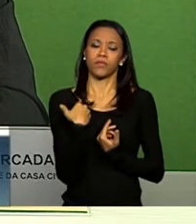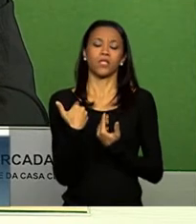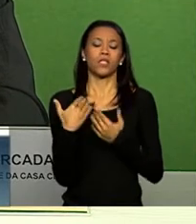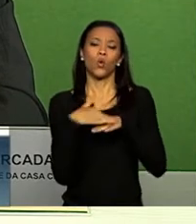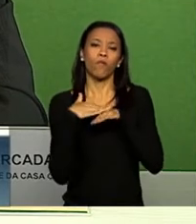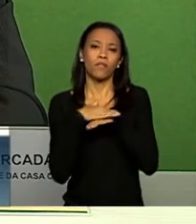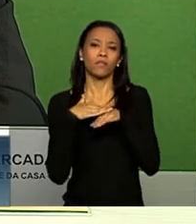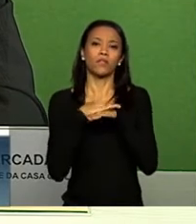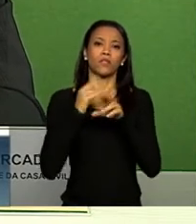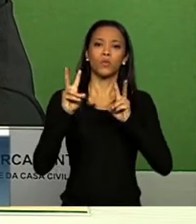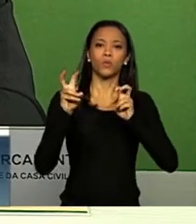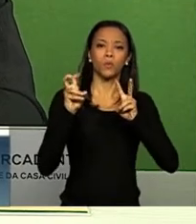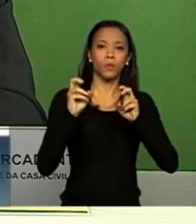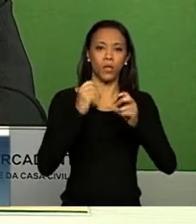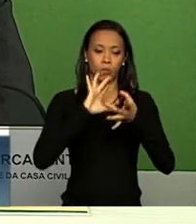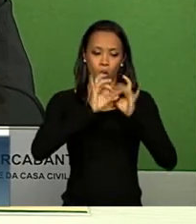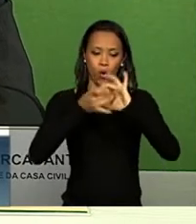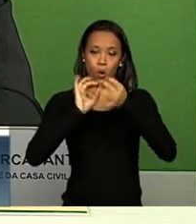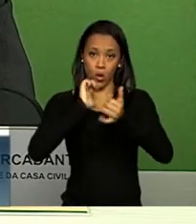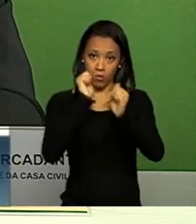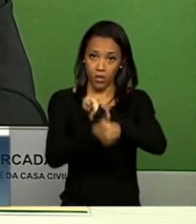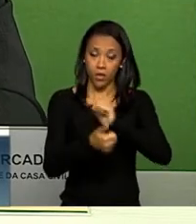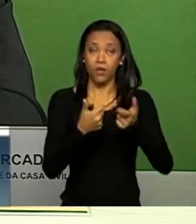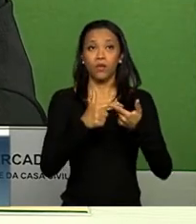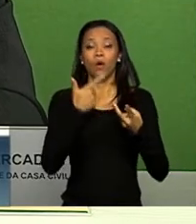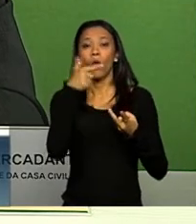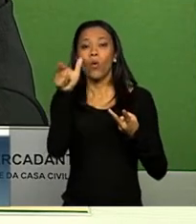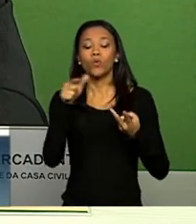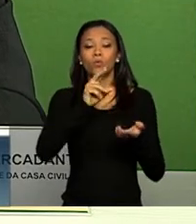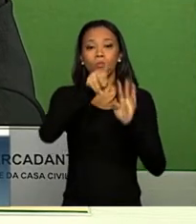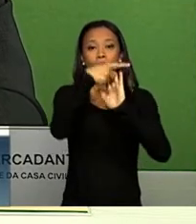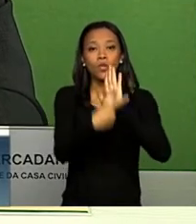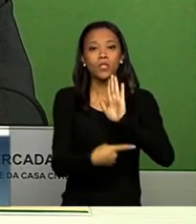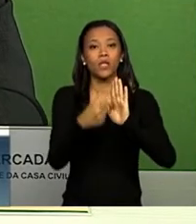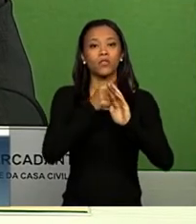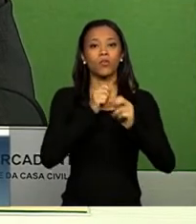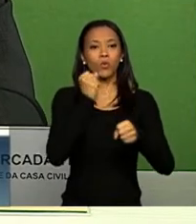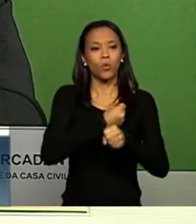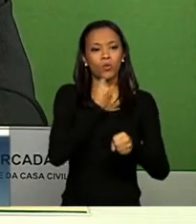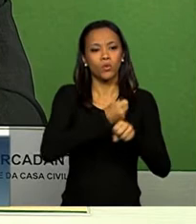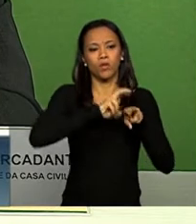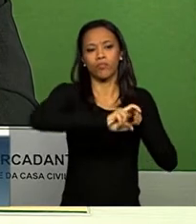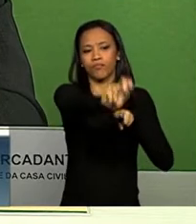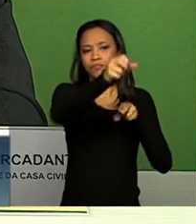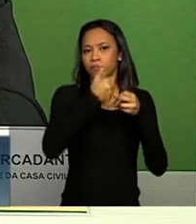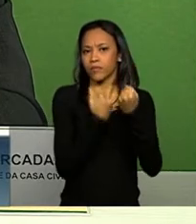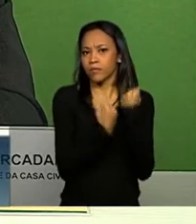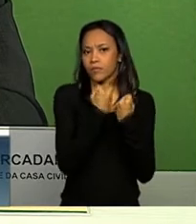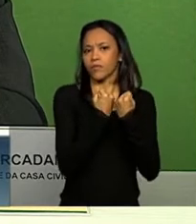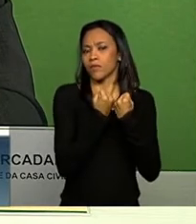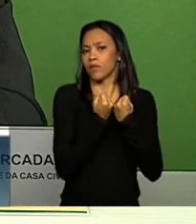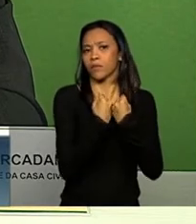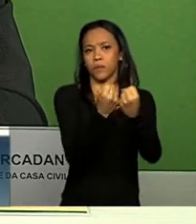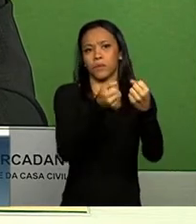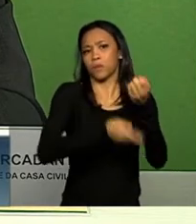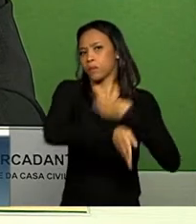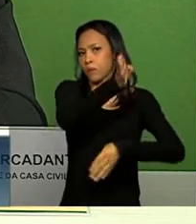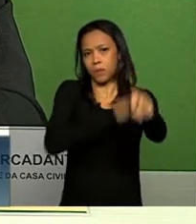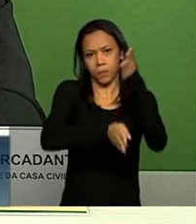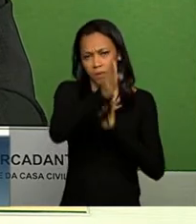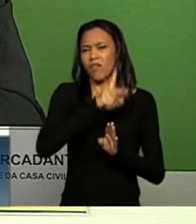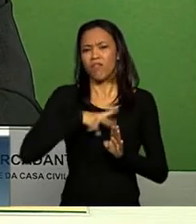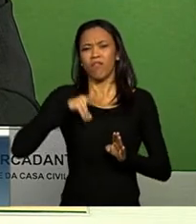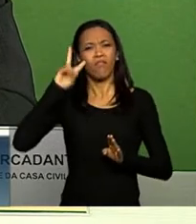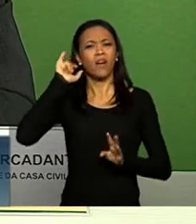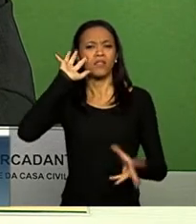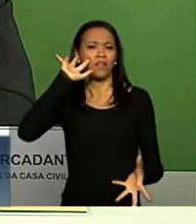Olimpíada e os outros projetos de mobilidade, os outros investimentos, financiamentos do governo federal. Por isso que eu acho que isso é um ponto específico que vai ser superado.